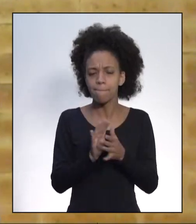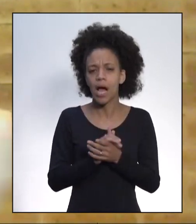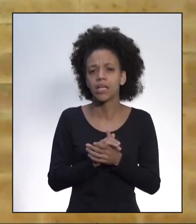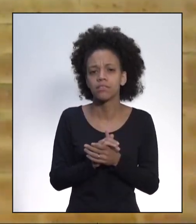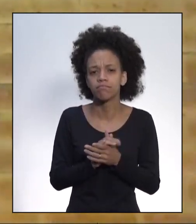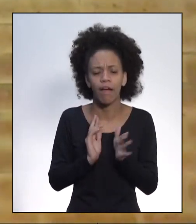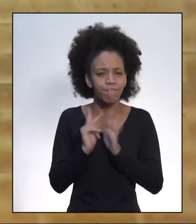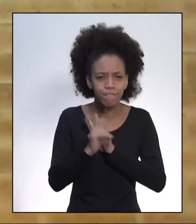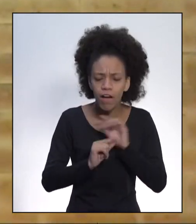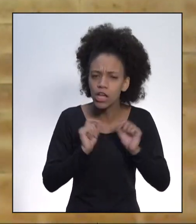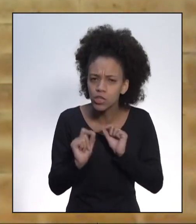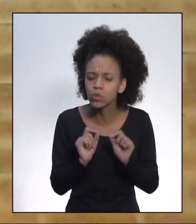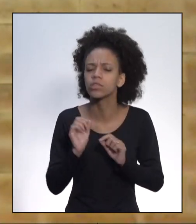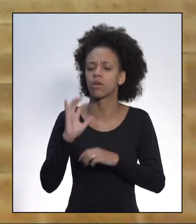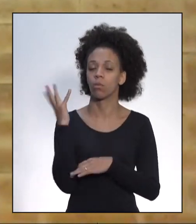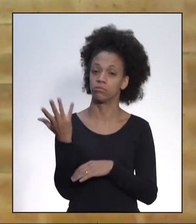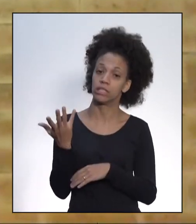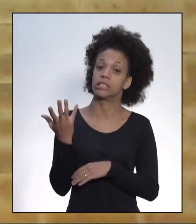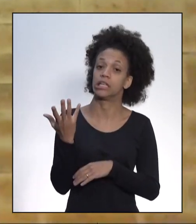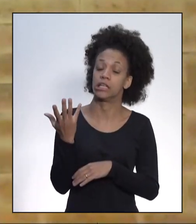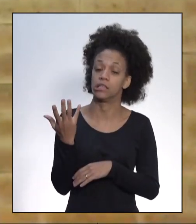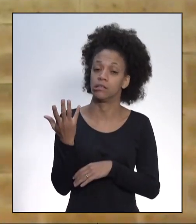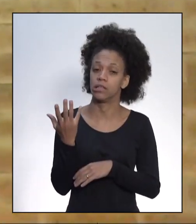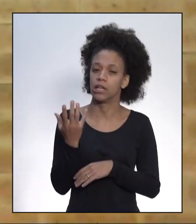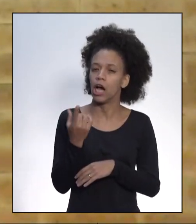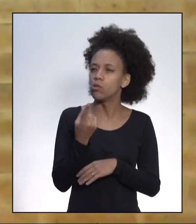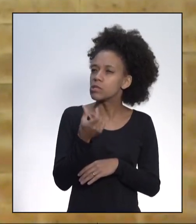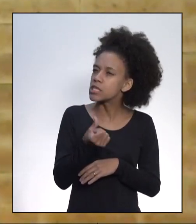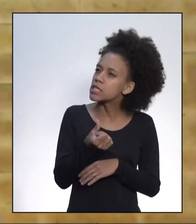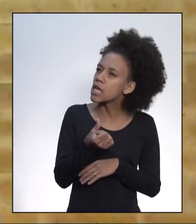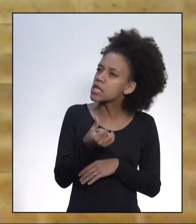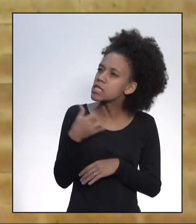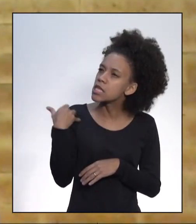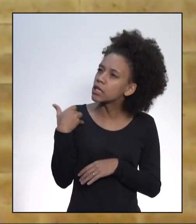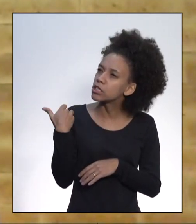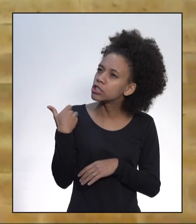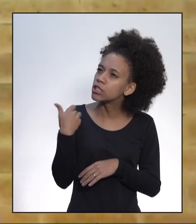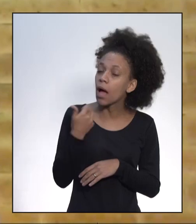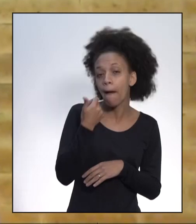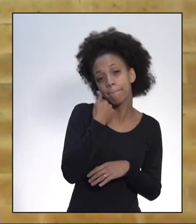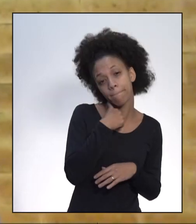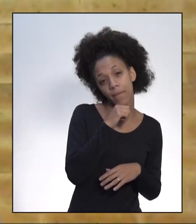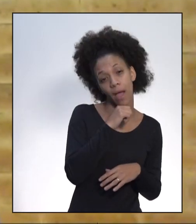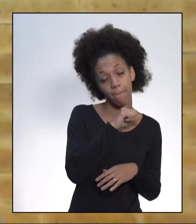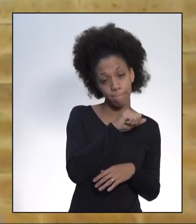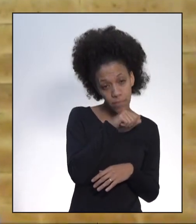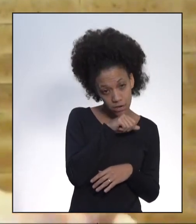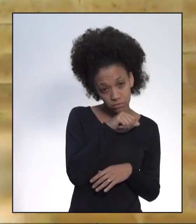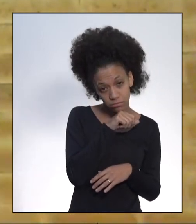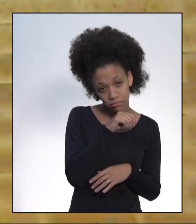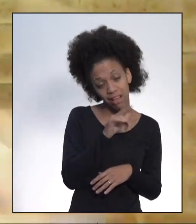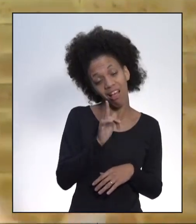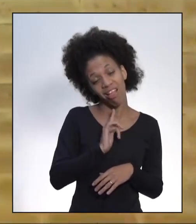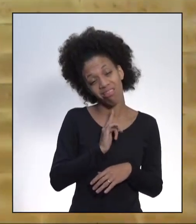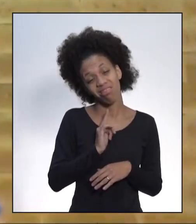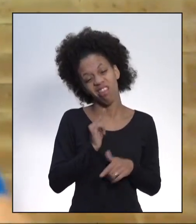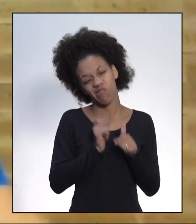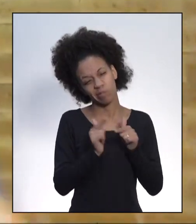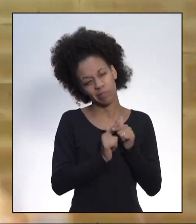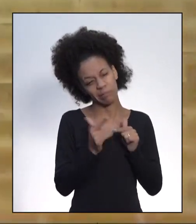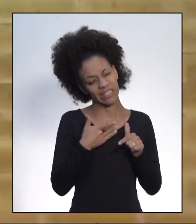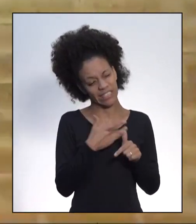Muitas coisas aconteceram. Com 16 anos de idade, minha mãe acabou tendo um problema de saúde um pouco